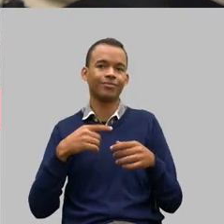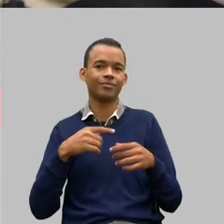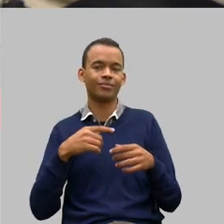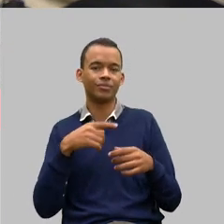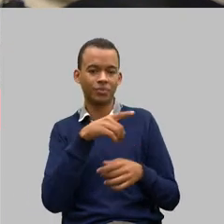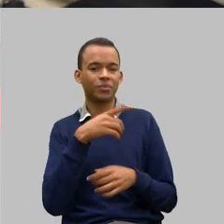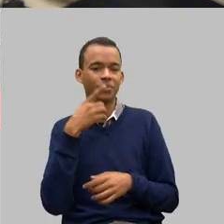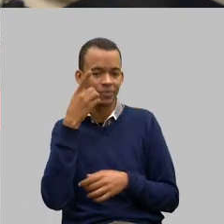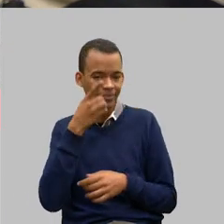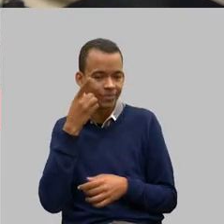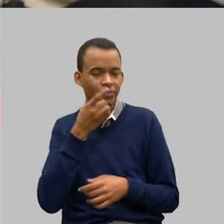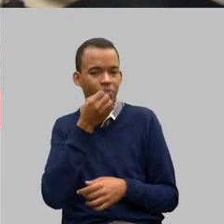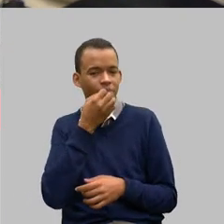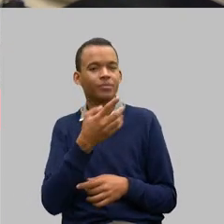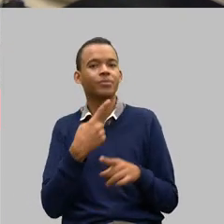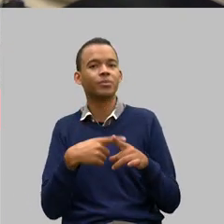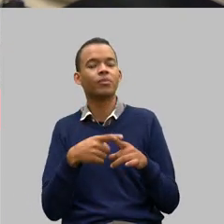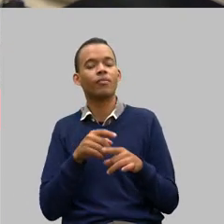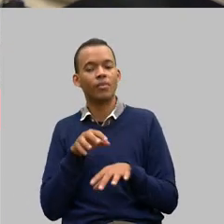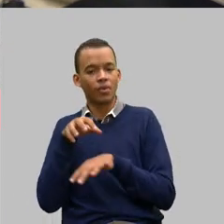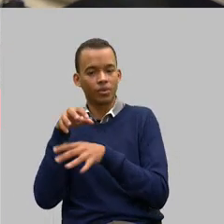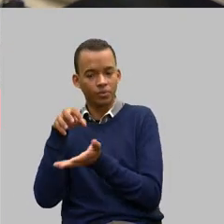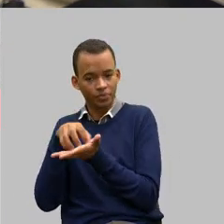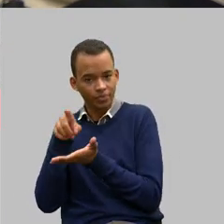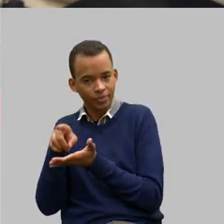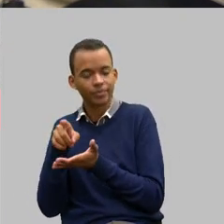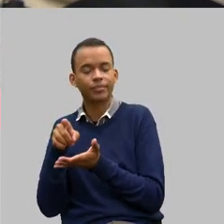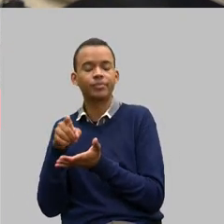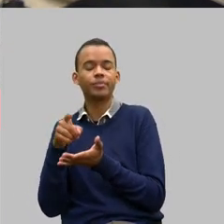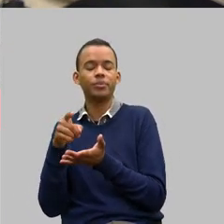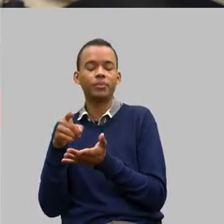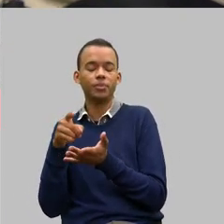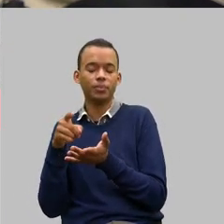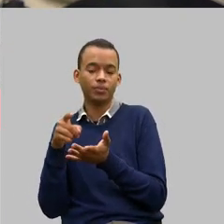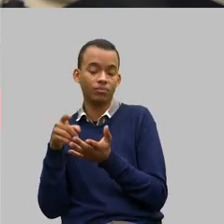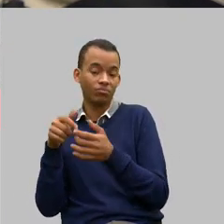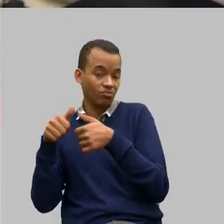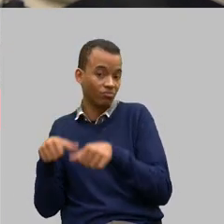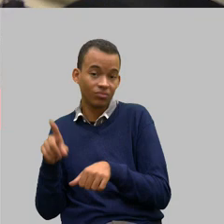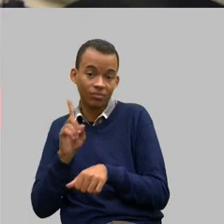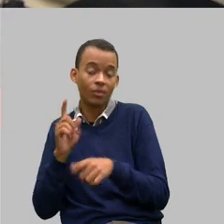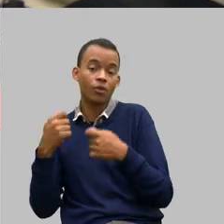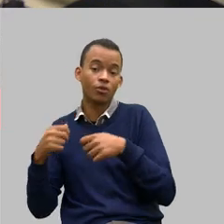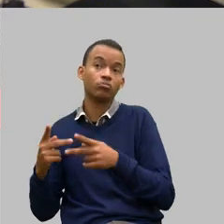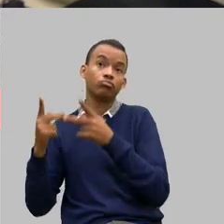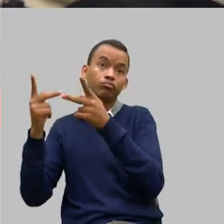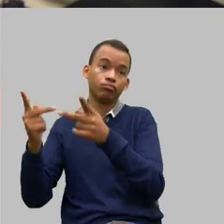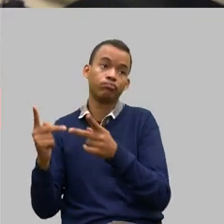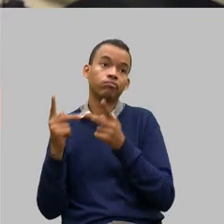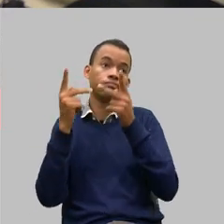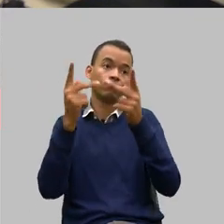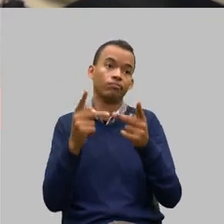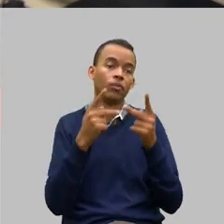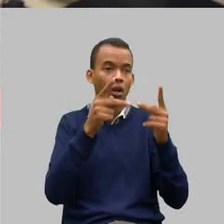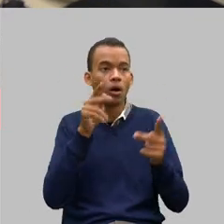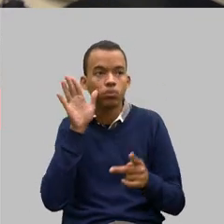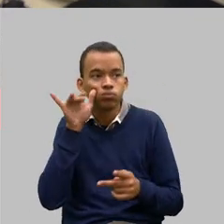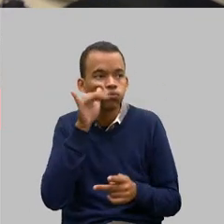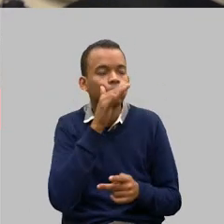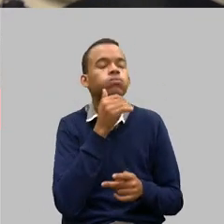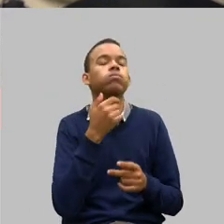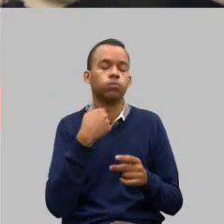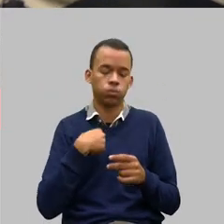sempre nos provoca né para sair do gabinete e rodar o Estado então ali ficou muito claro para mim né A Urgência dessas demandas Então pode ter certeza que tem meu